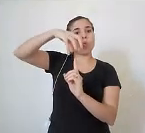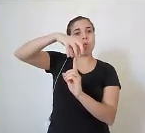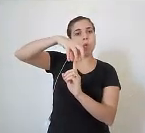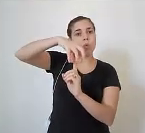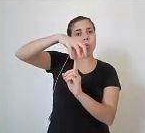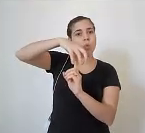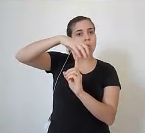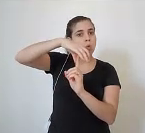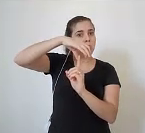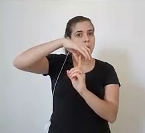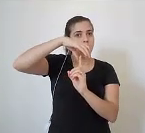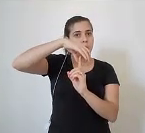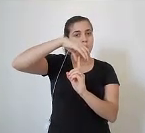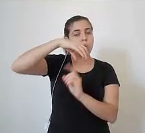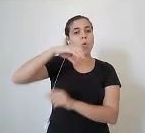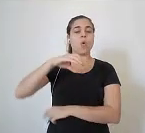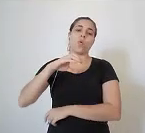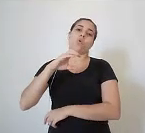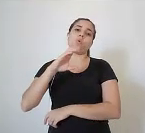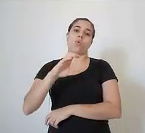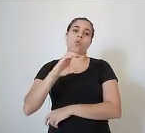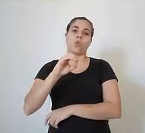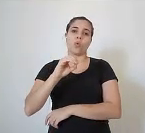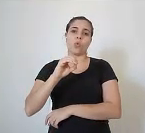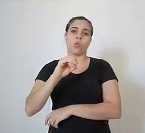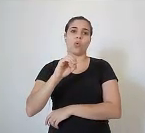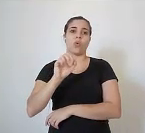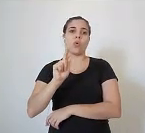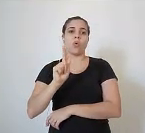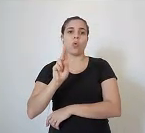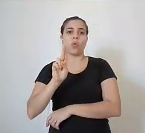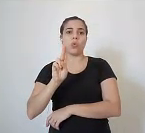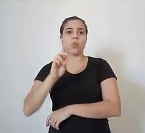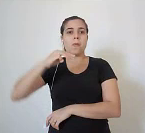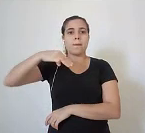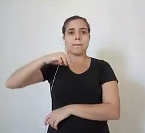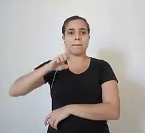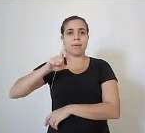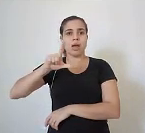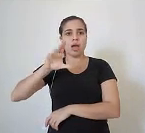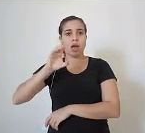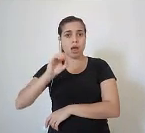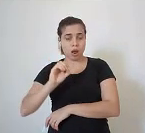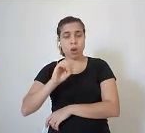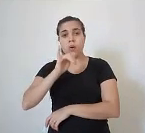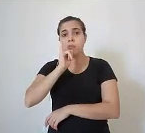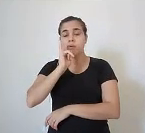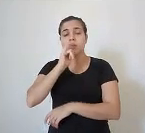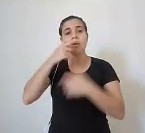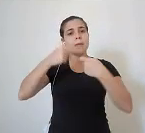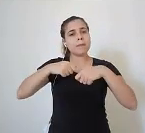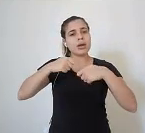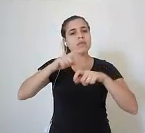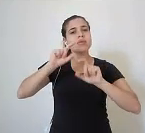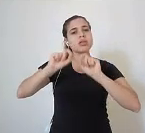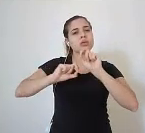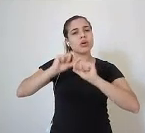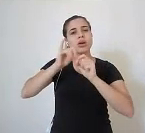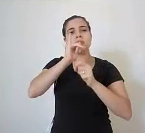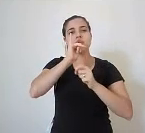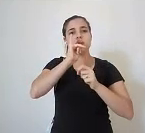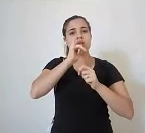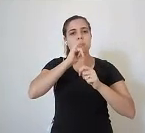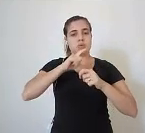né? Então, esses organismos eles vão auxiliar essa reciclagem da matéria orgânica, função importantíssima